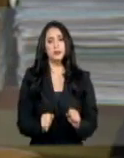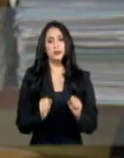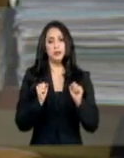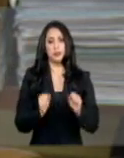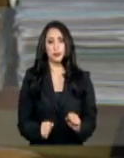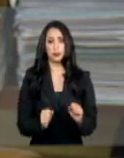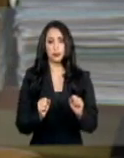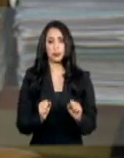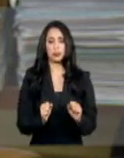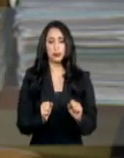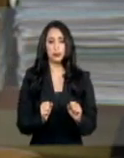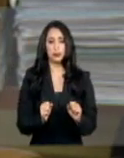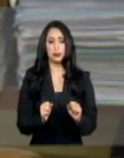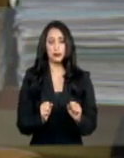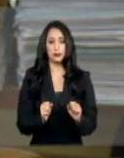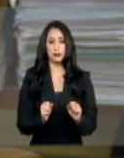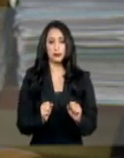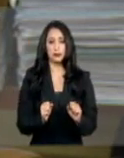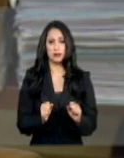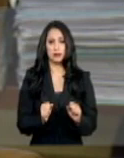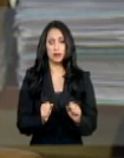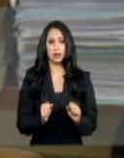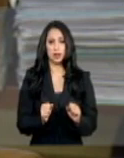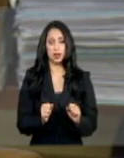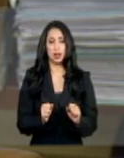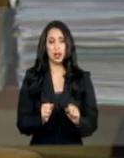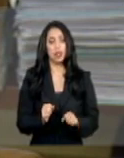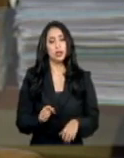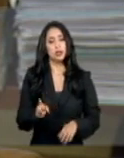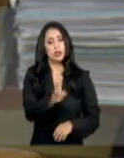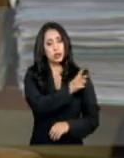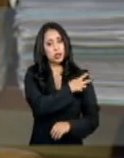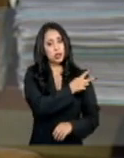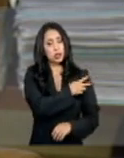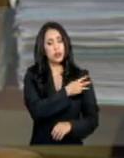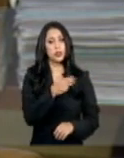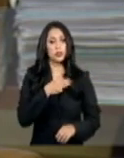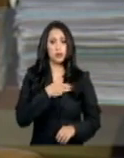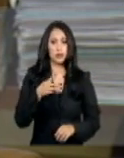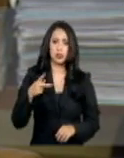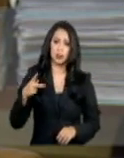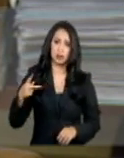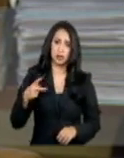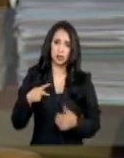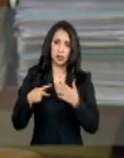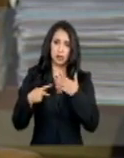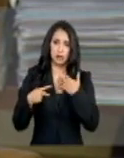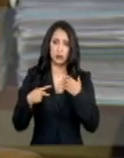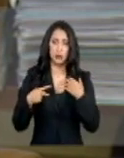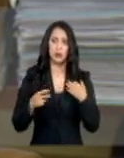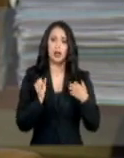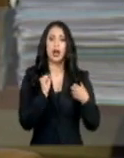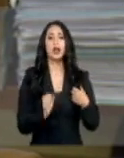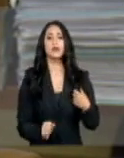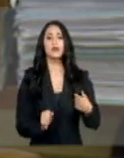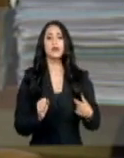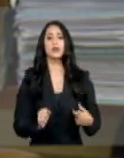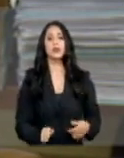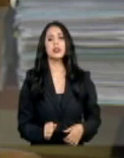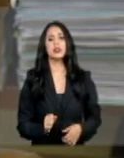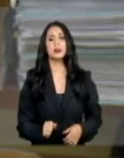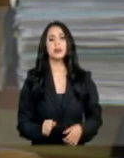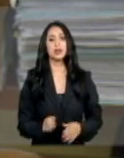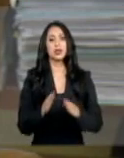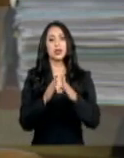é em favor do chefe do ministério público a possibilidade de requisitar